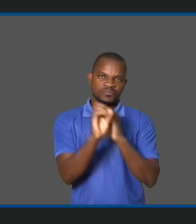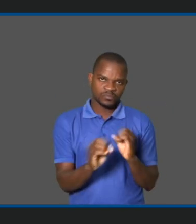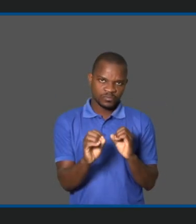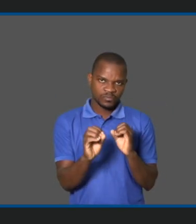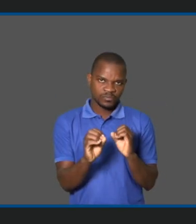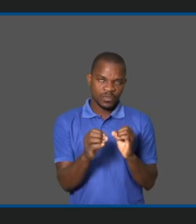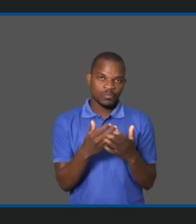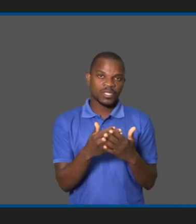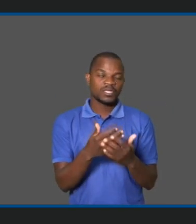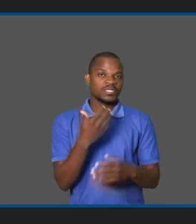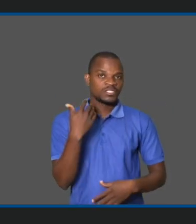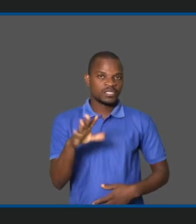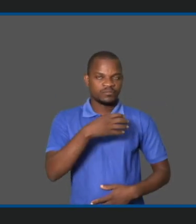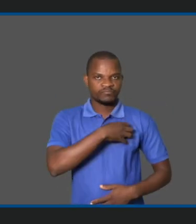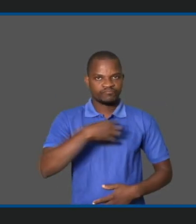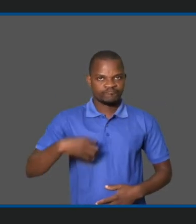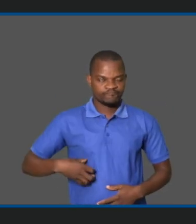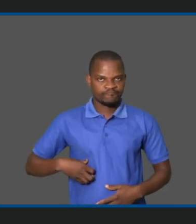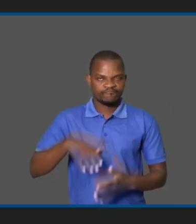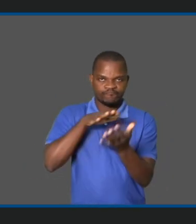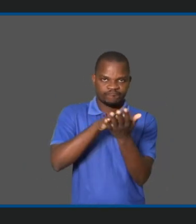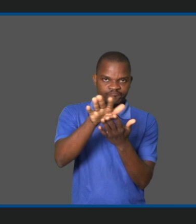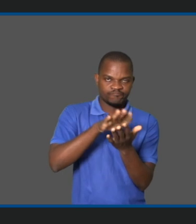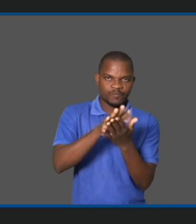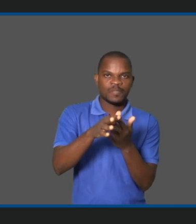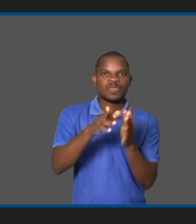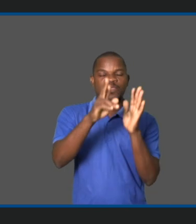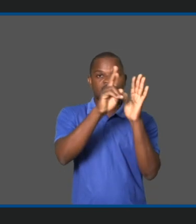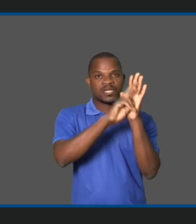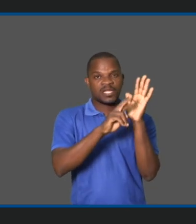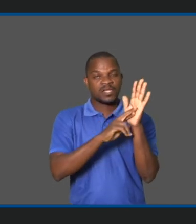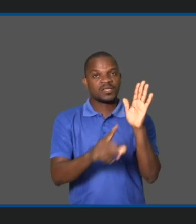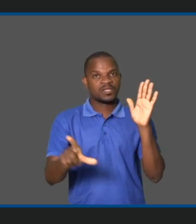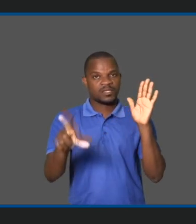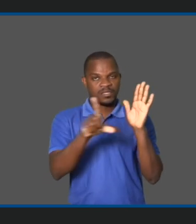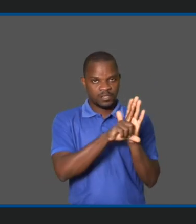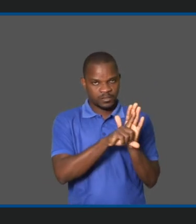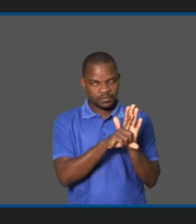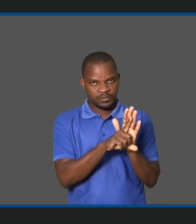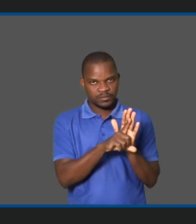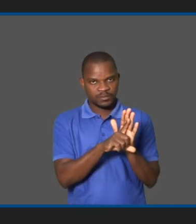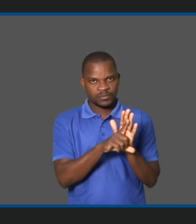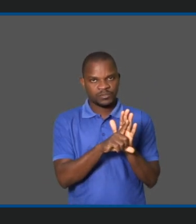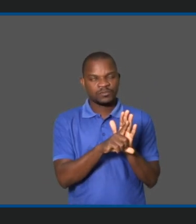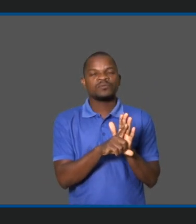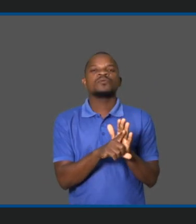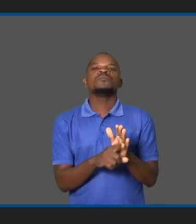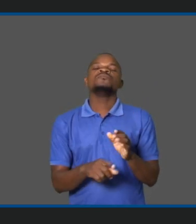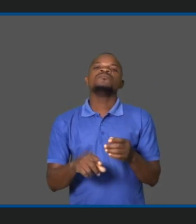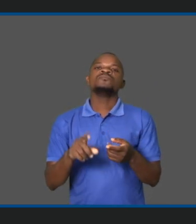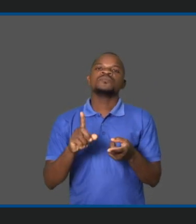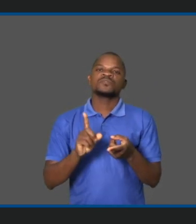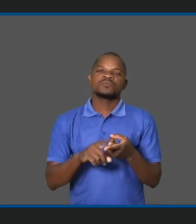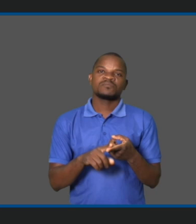governo e pelo presidente da República. Então, preciso um